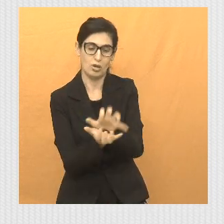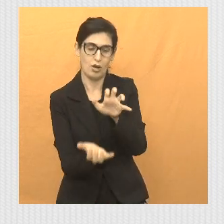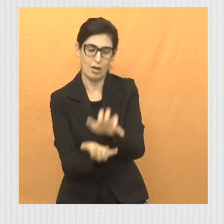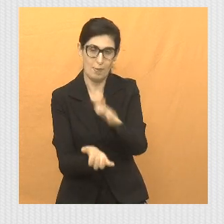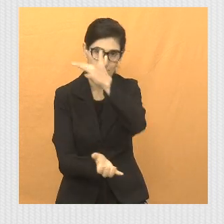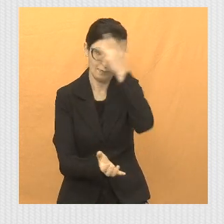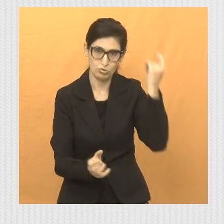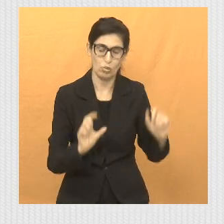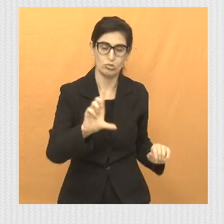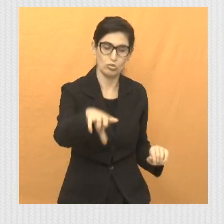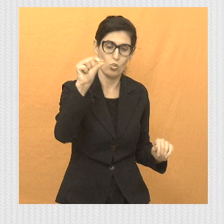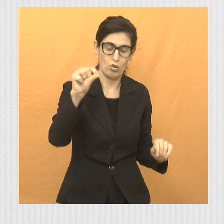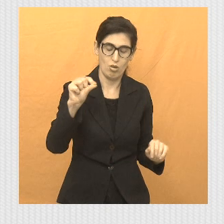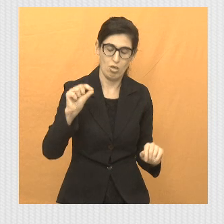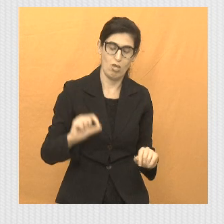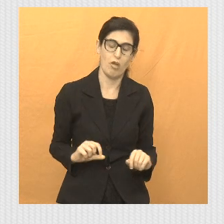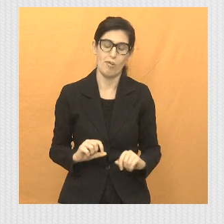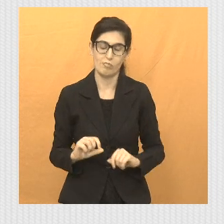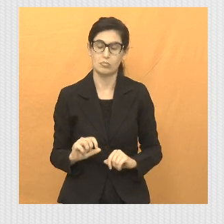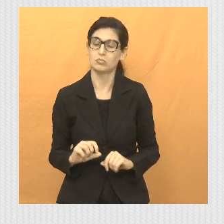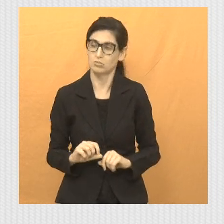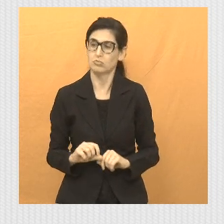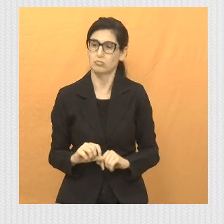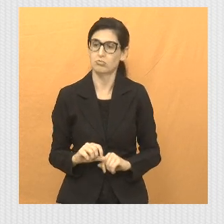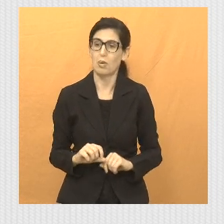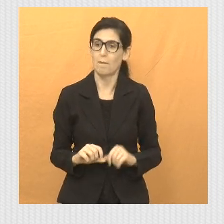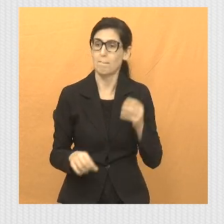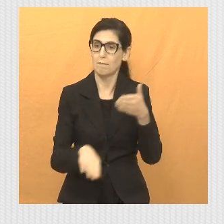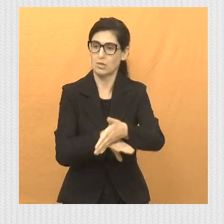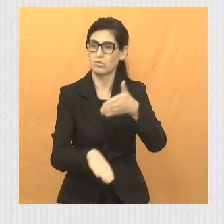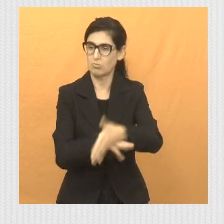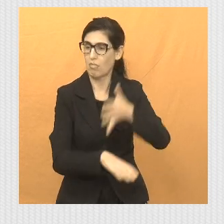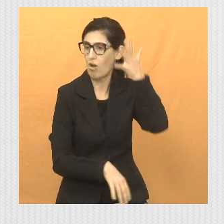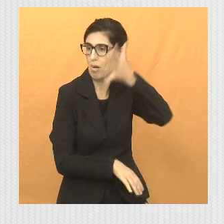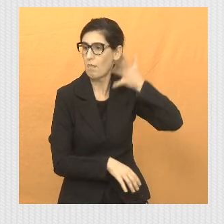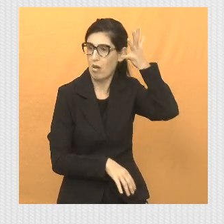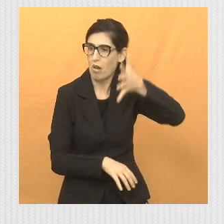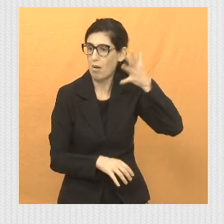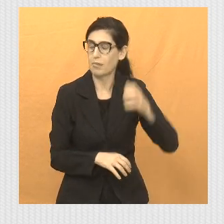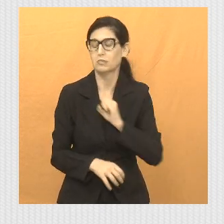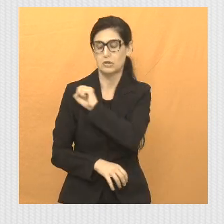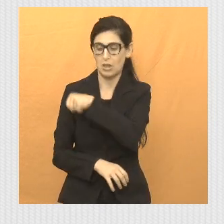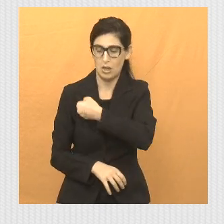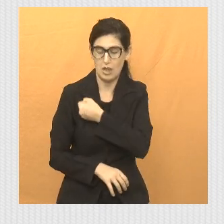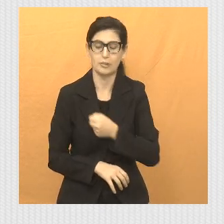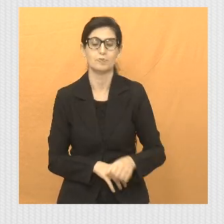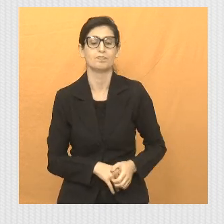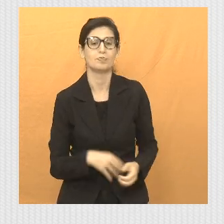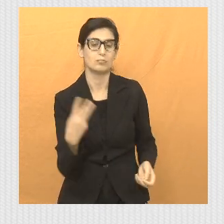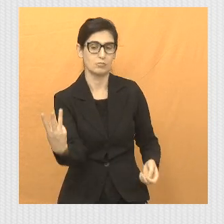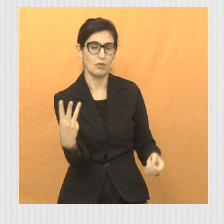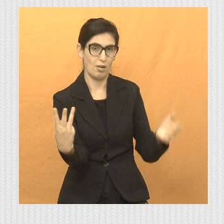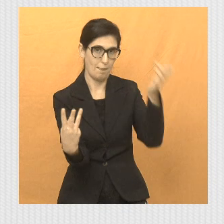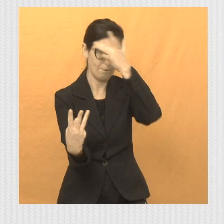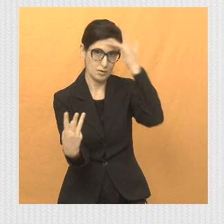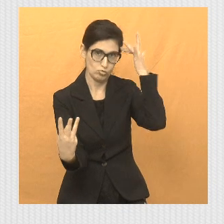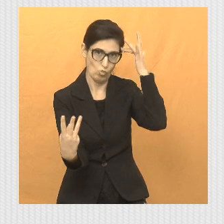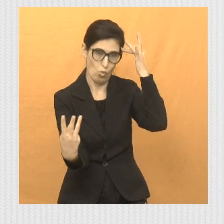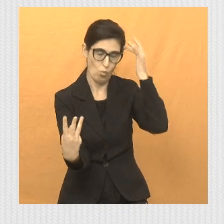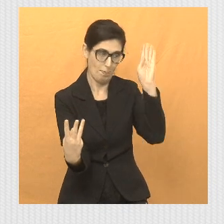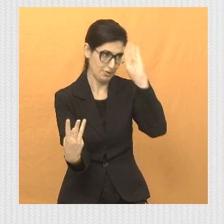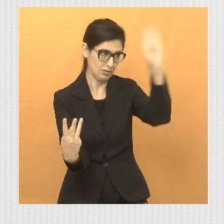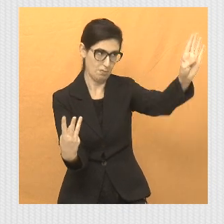para a etapa estadual. Entre os delegados tivemos 3 usuários